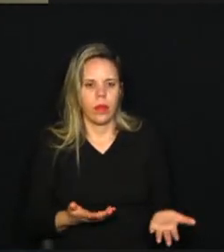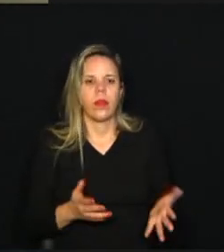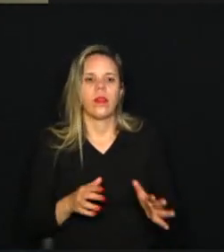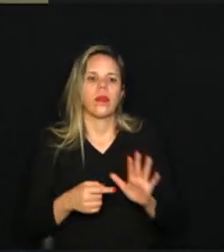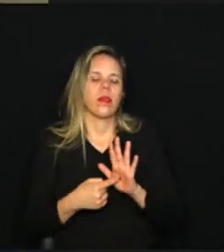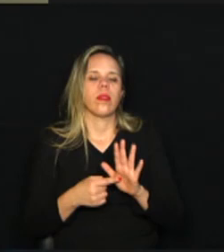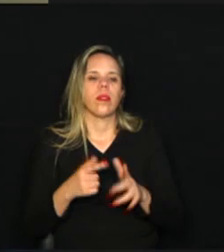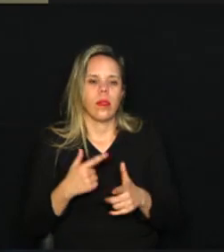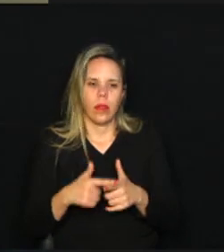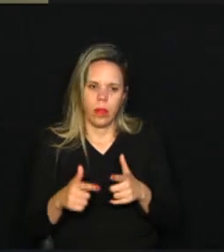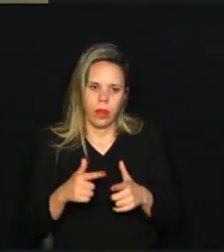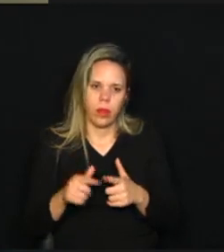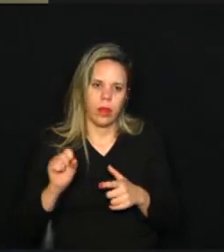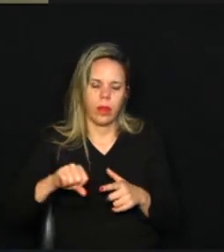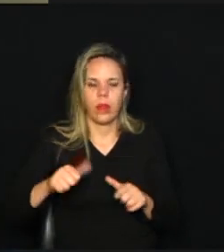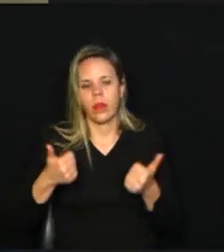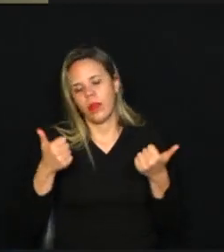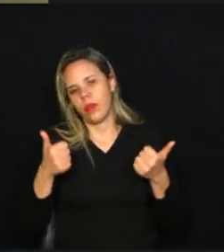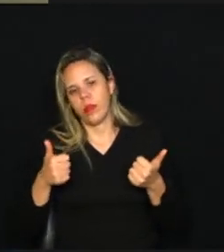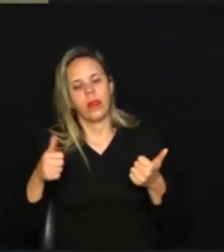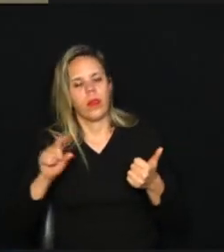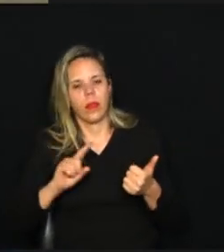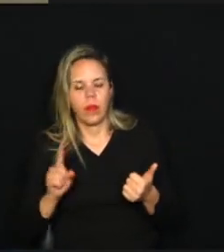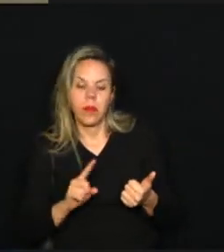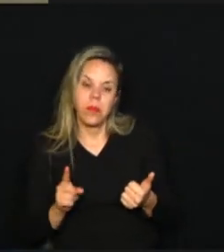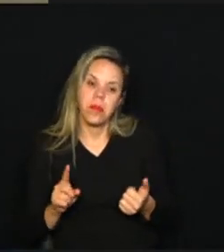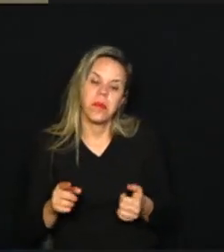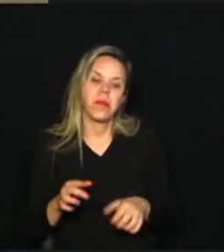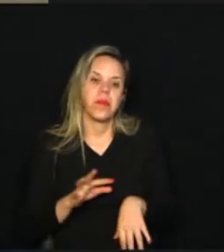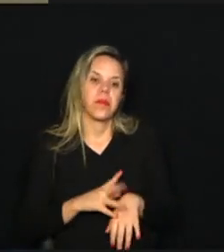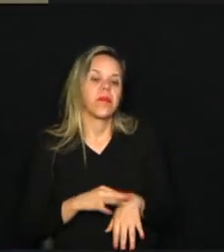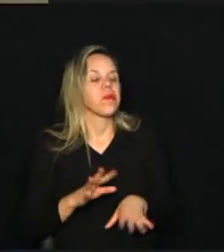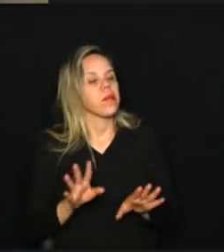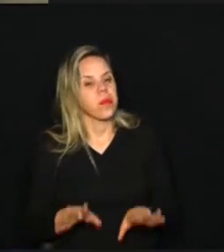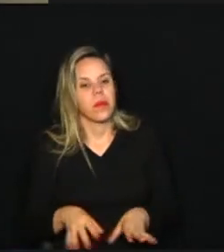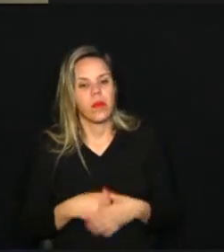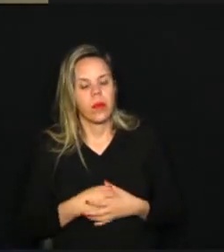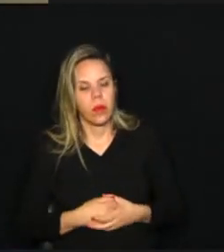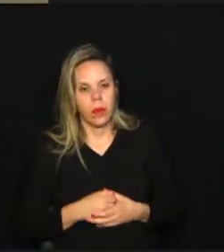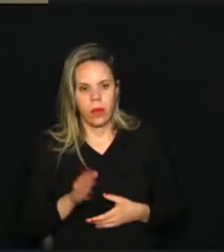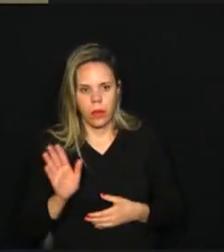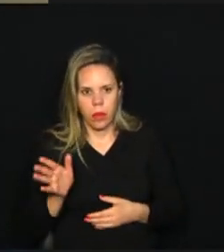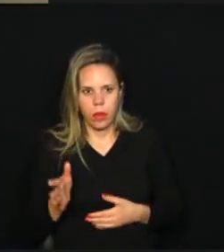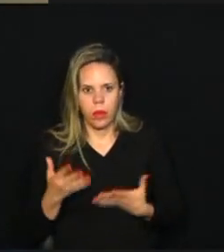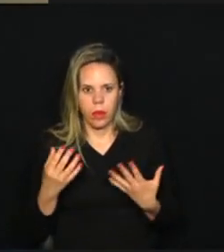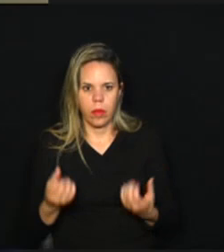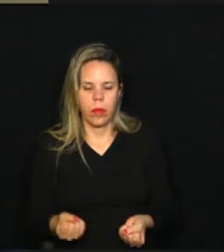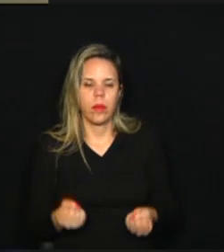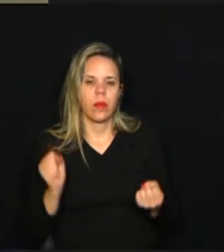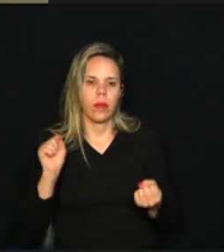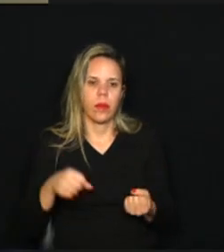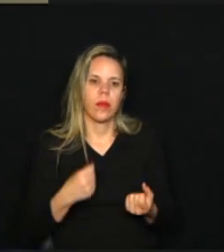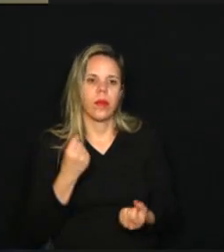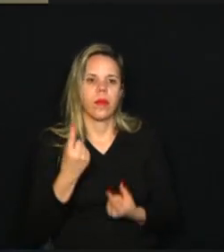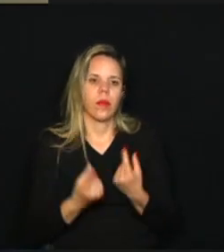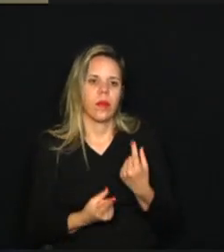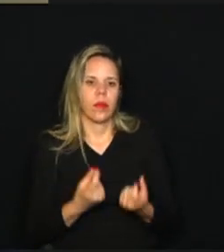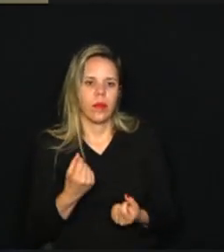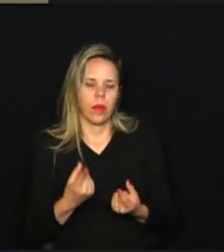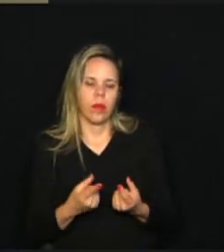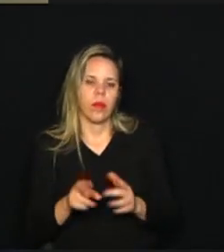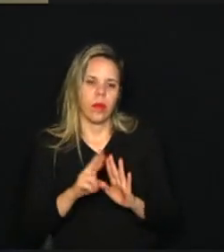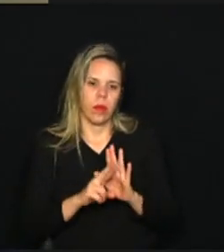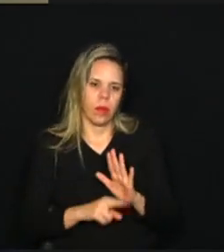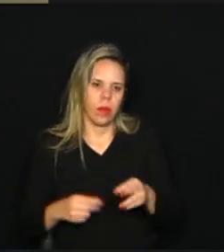dos testes positivos, né? E os outros itens, a gente sabe que já estão contemplados, sim, alguns no guia do Ministério